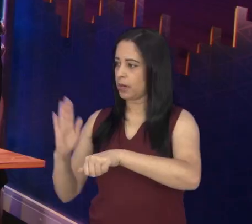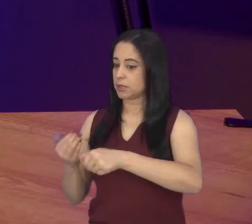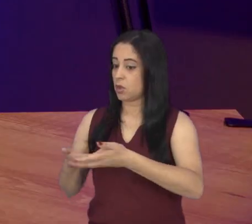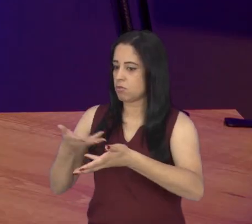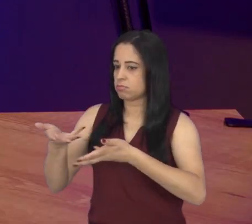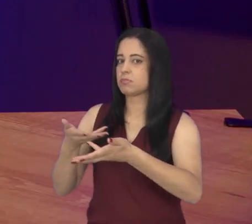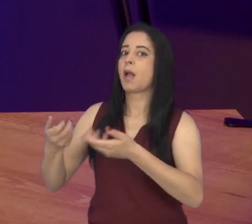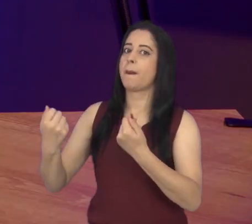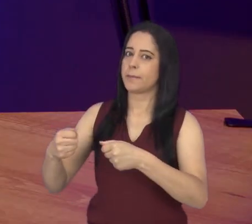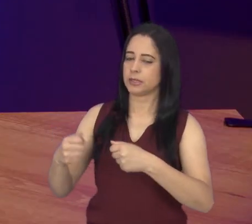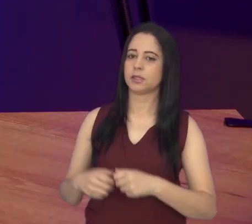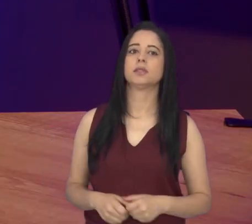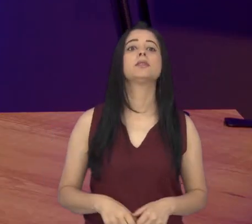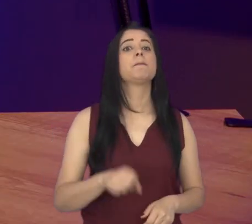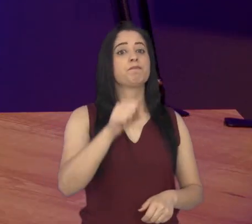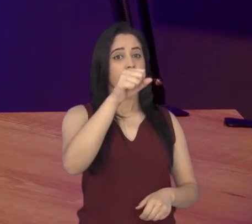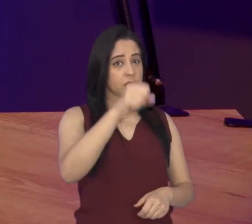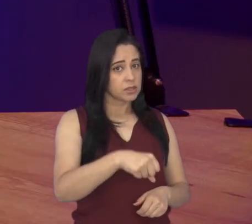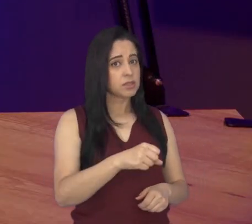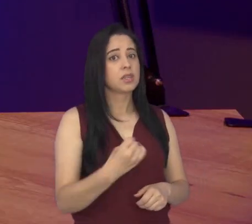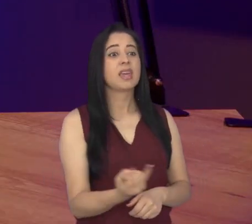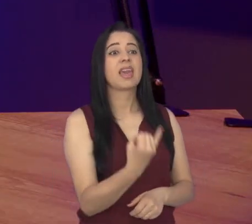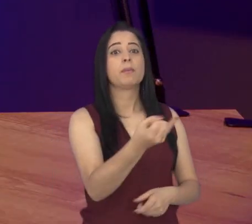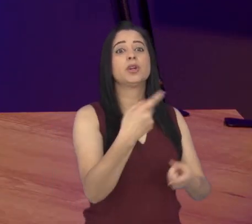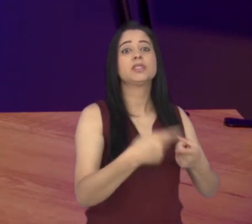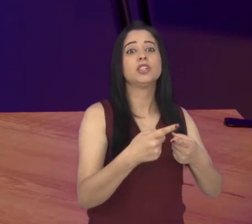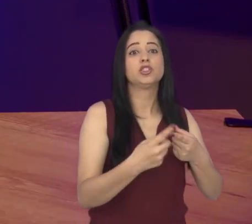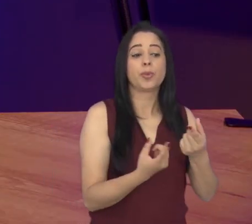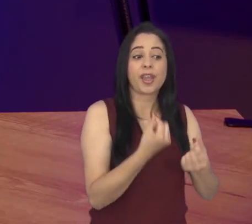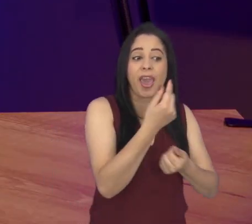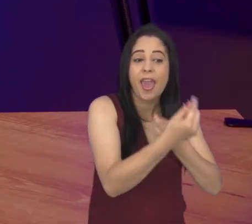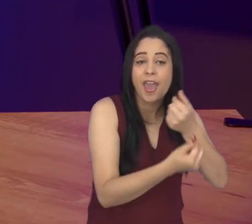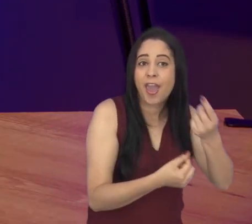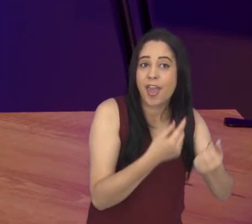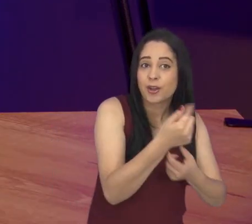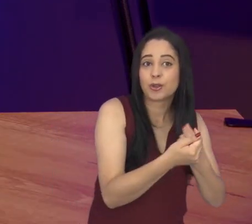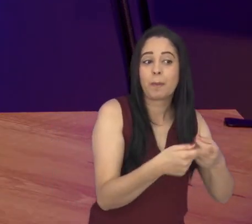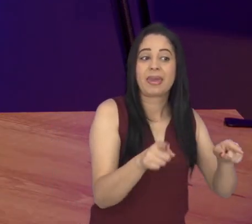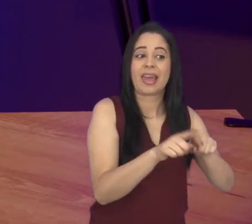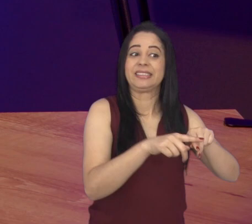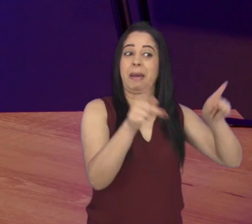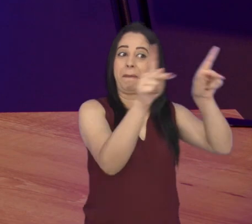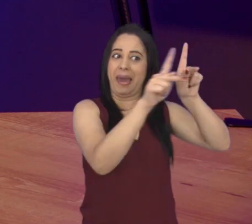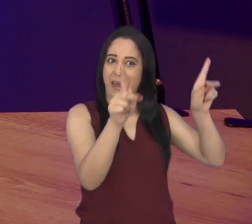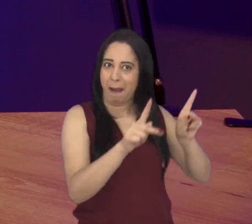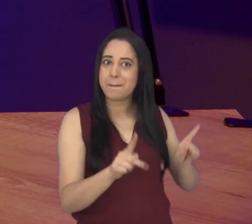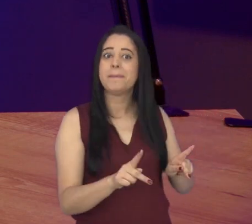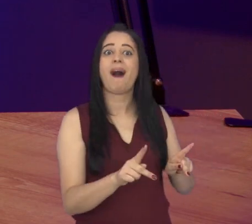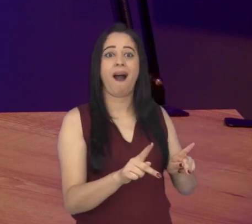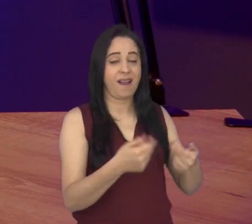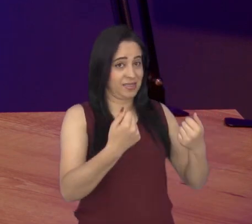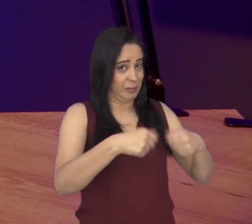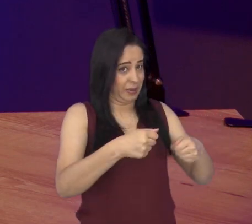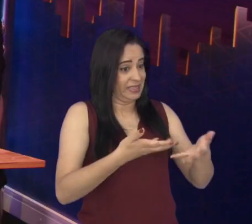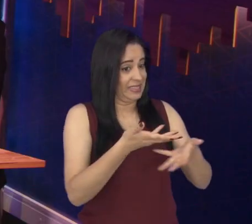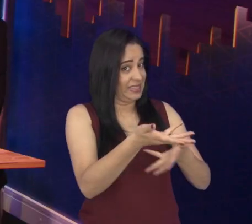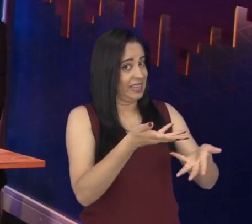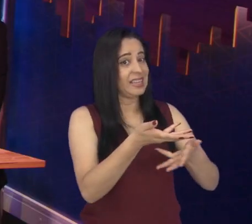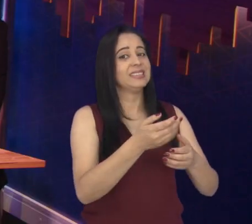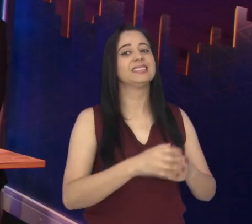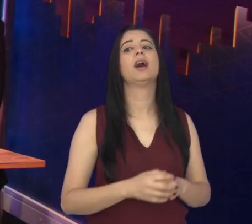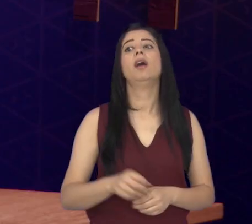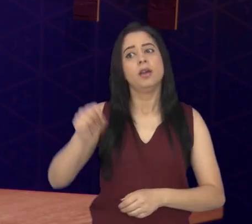né, Samu? Tanto para comercialização, para economia e também para paz geral. Exatamente, para